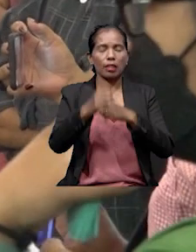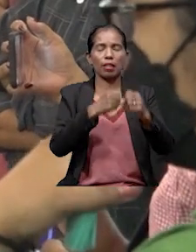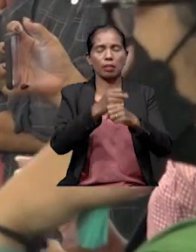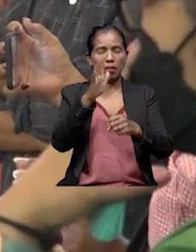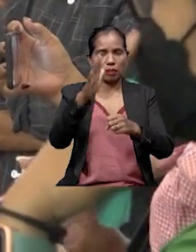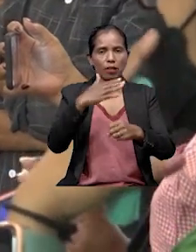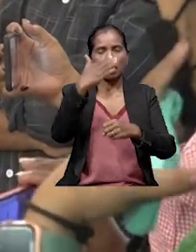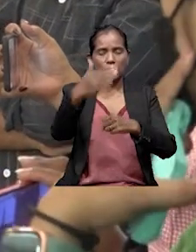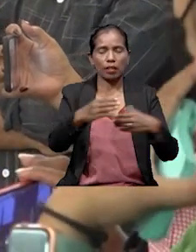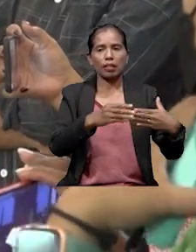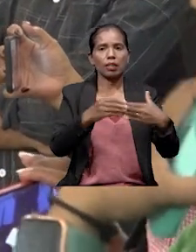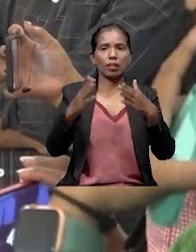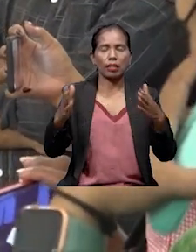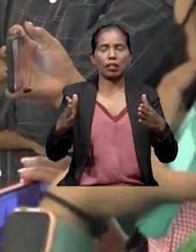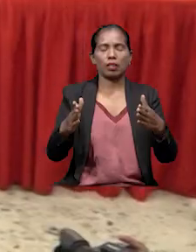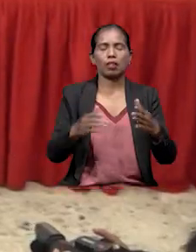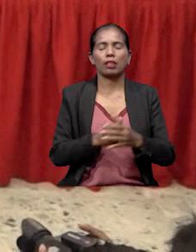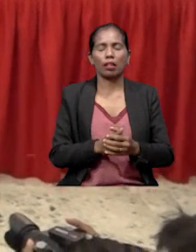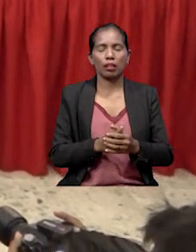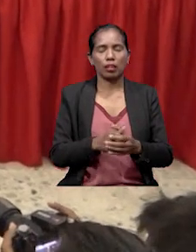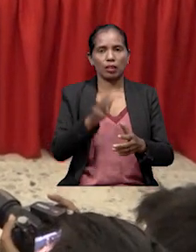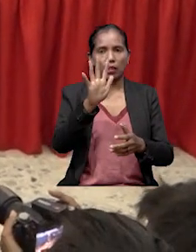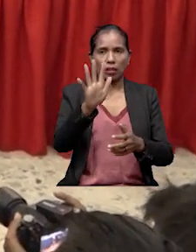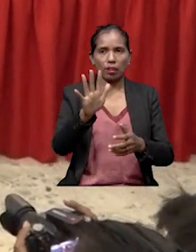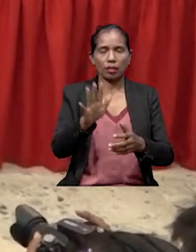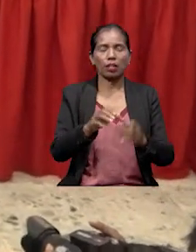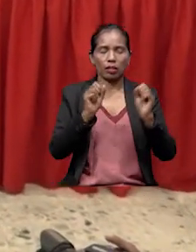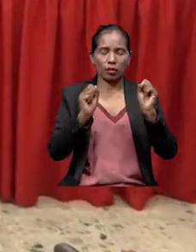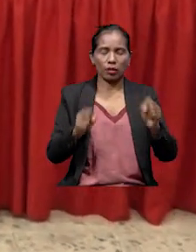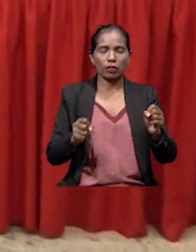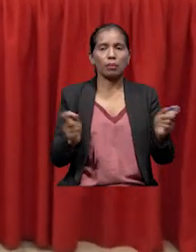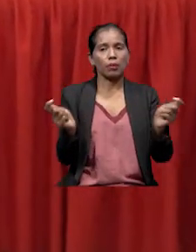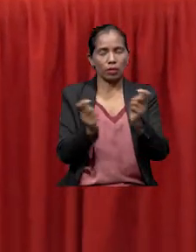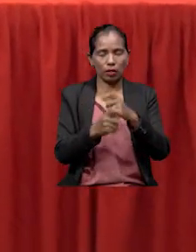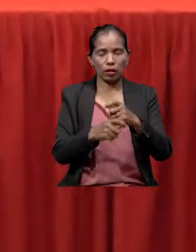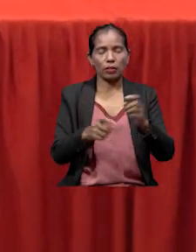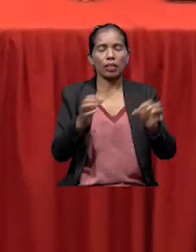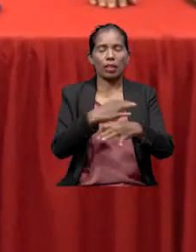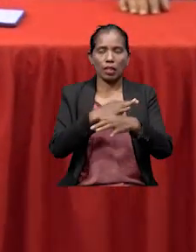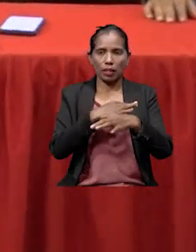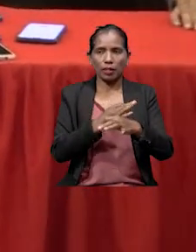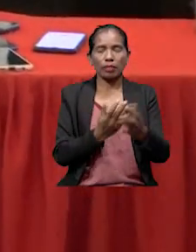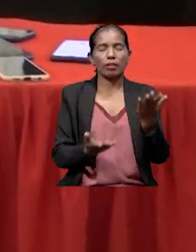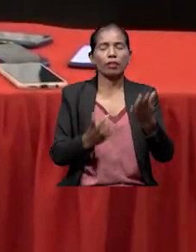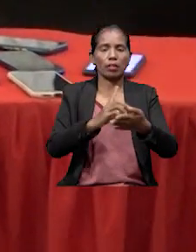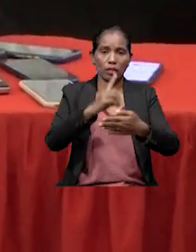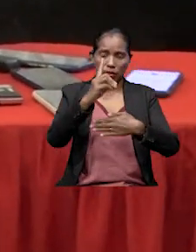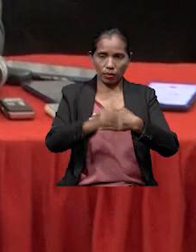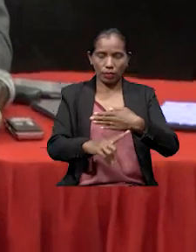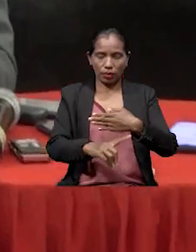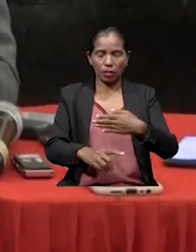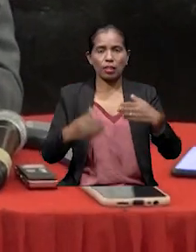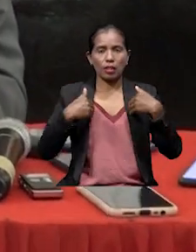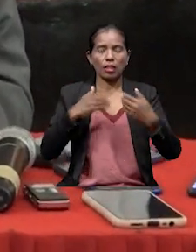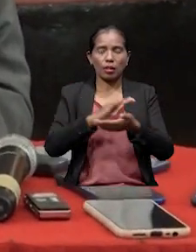líder geração 74-75, impõe ona dinâmica transição, hodia-hadia balanço de desenvolvimento, no cria